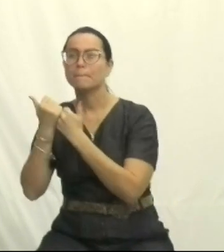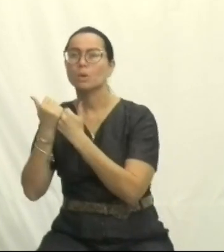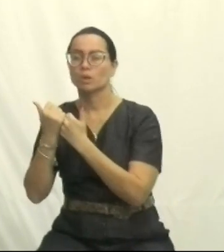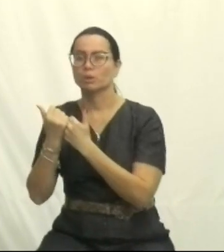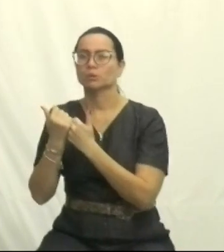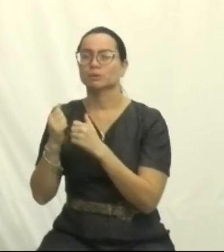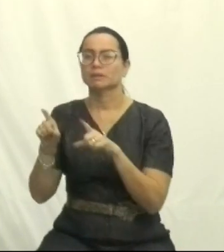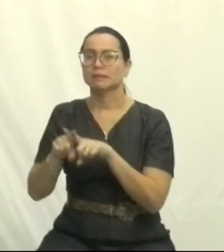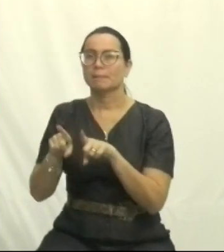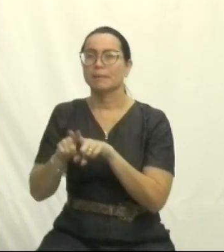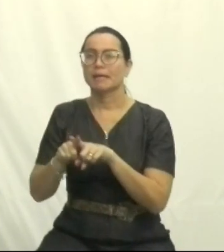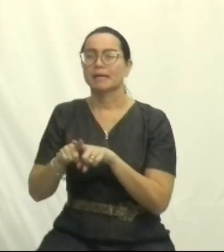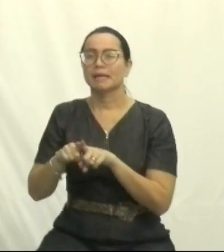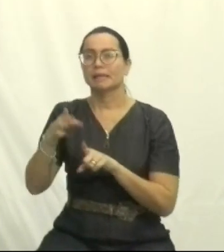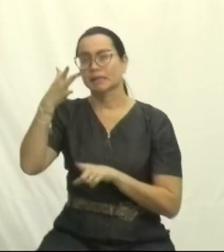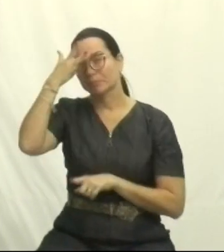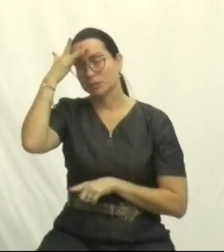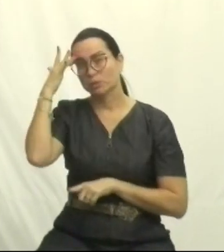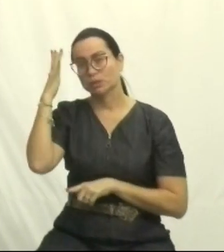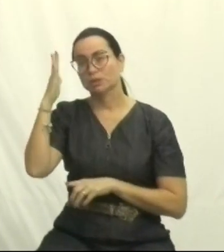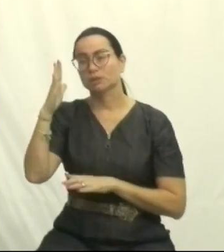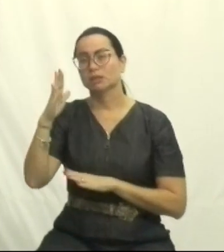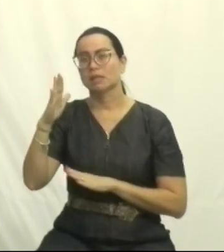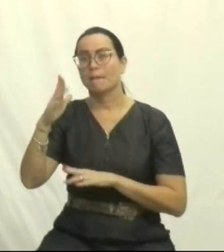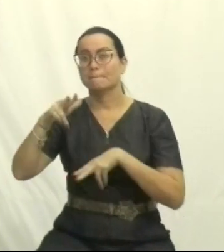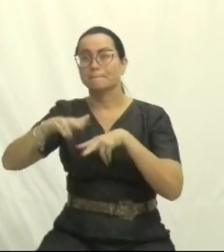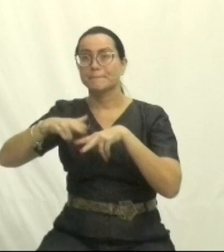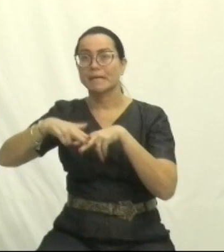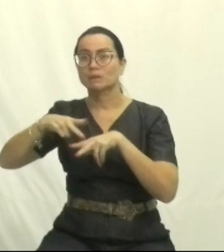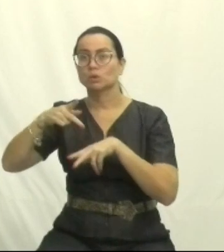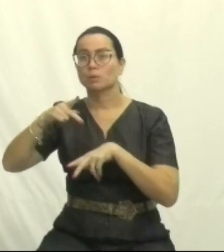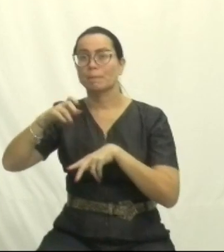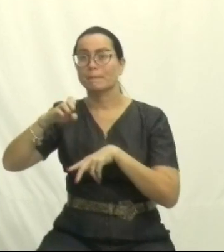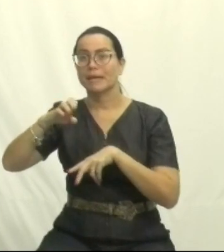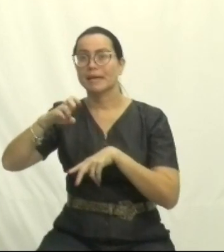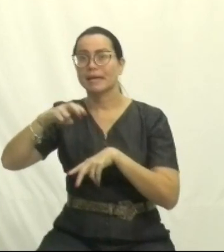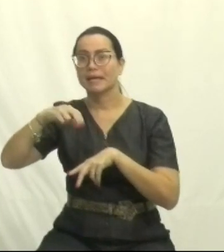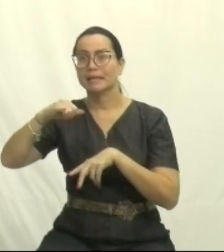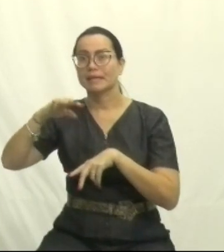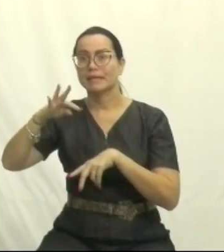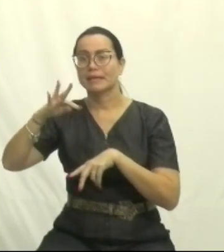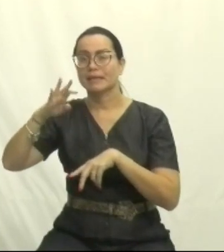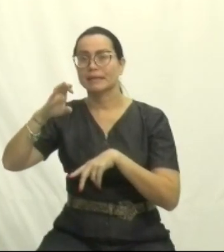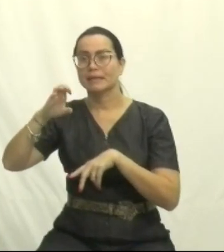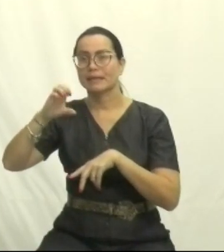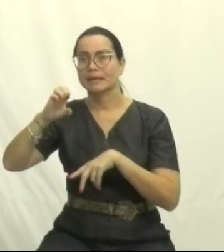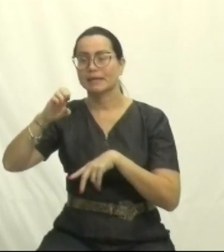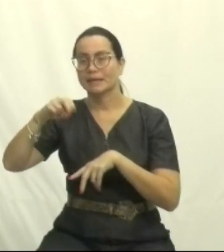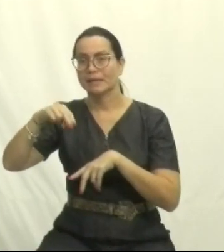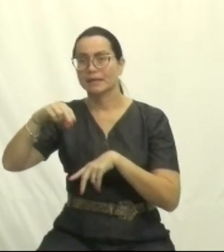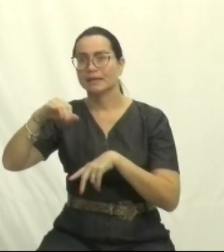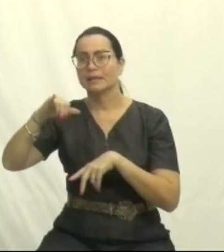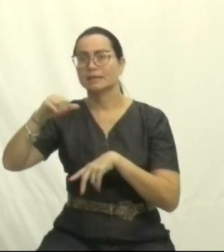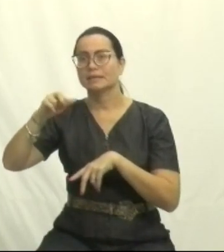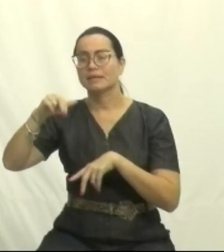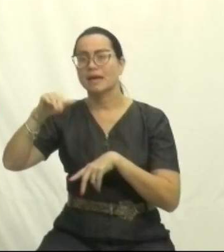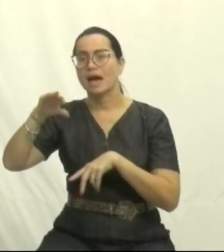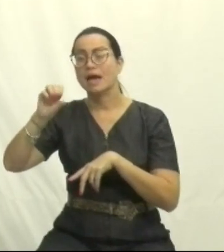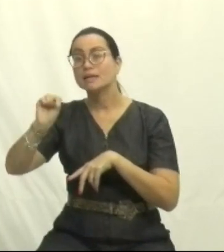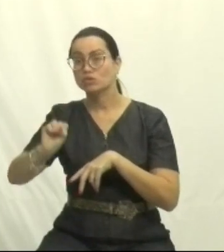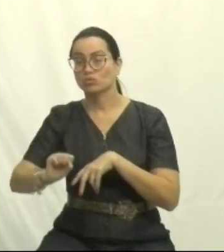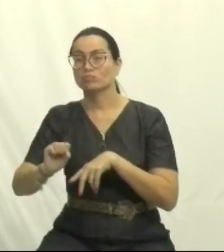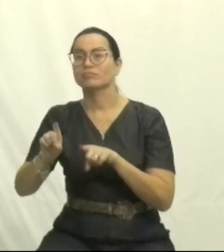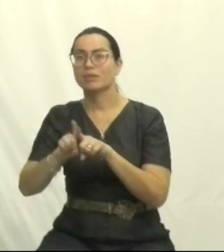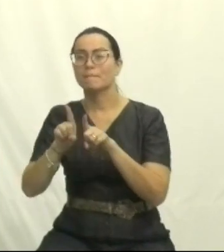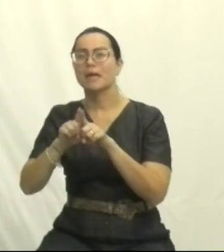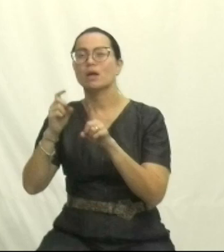da Penitenciária Sul, que fizeram a parte da mão de obra, e dos nossos bombeiros também, que usaram os seus conhecimentos técnicos para também